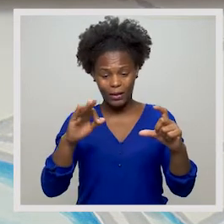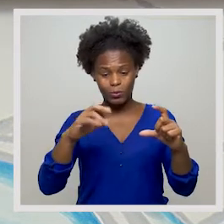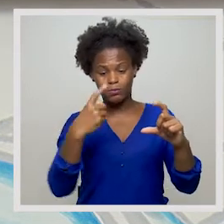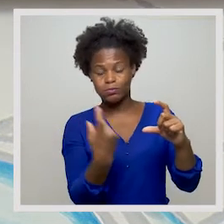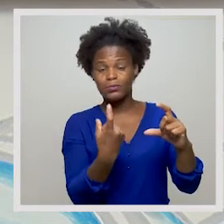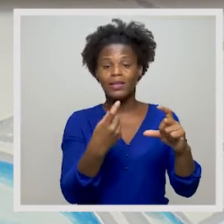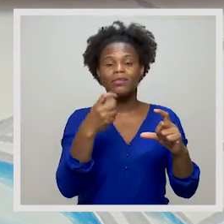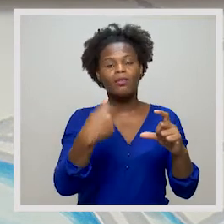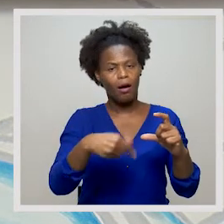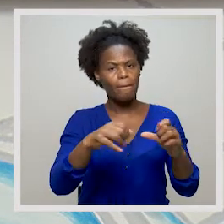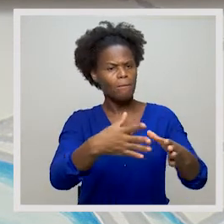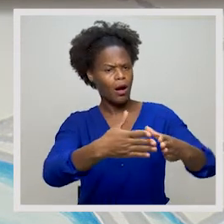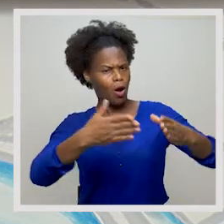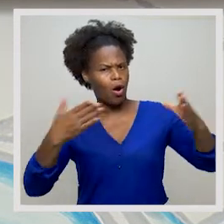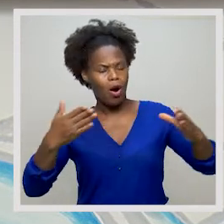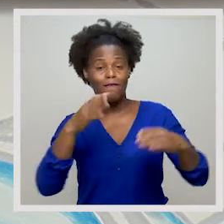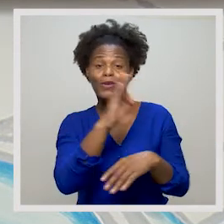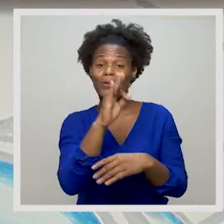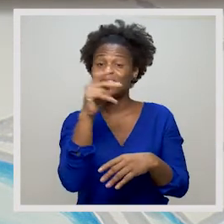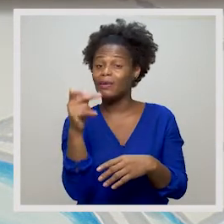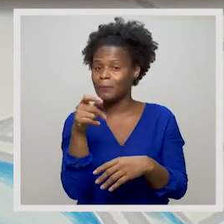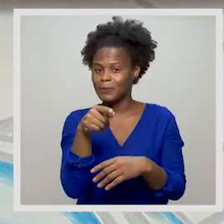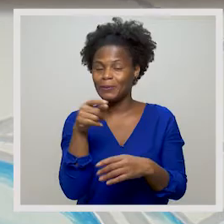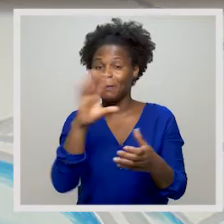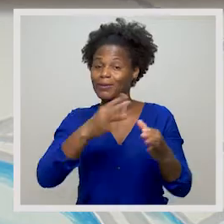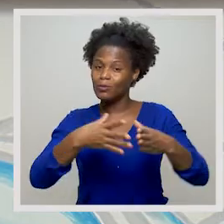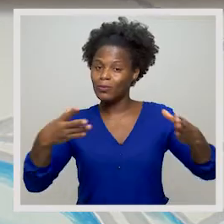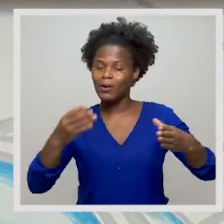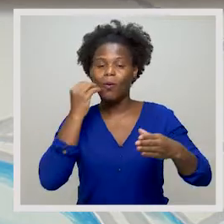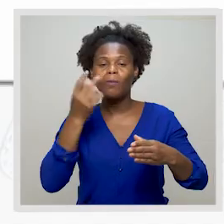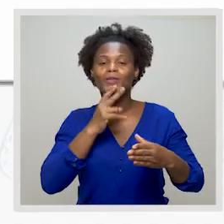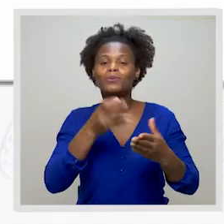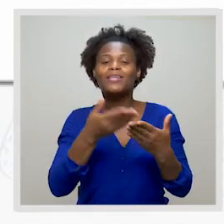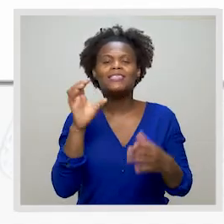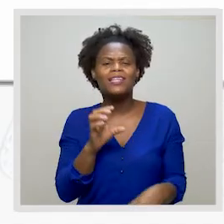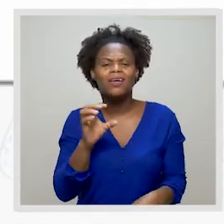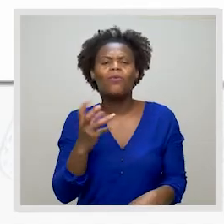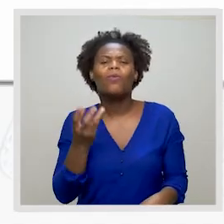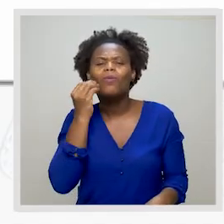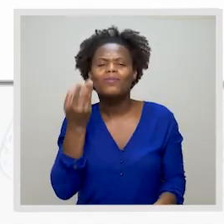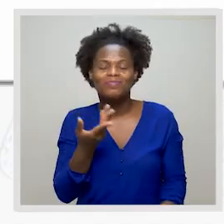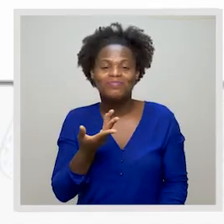tem maior frequência absoluta. Então, como é que vamos responder na linha C?